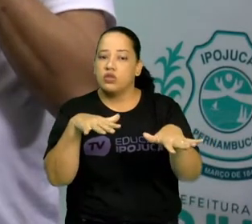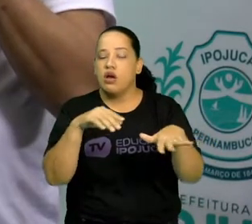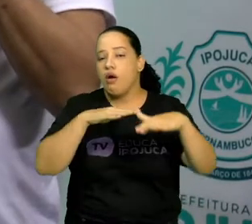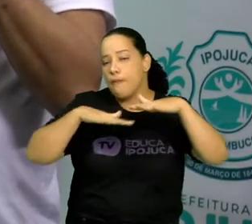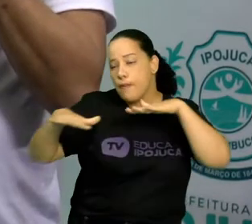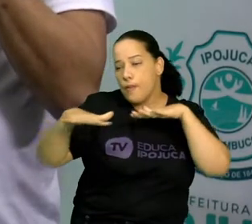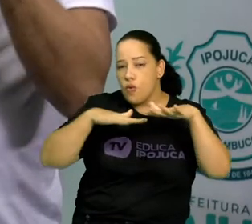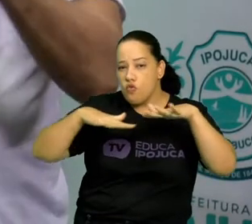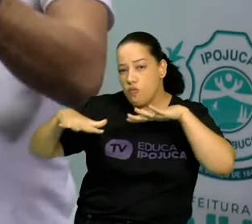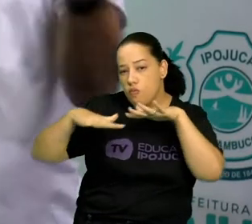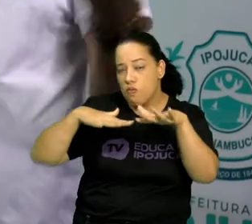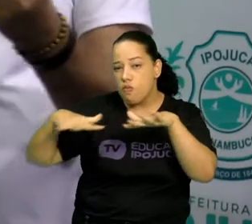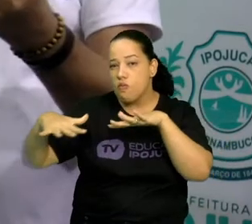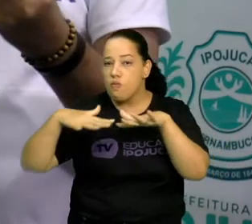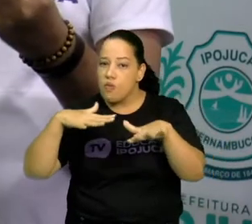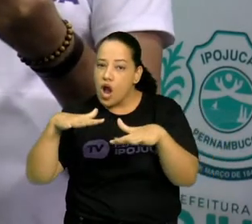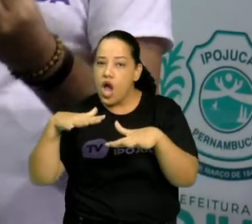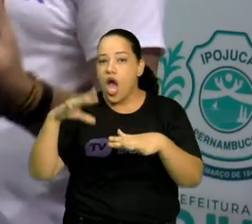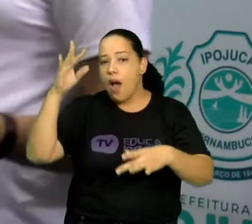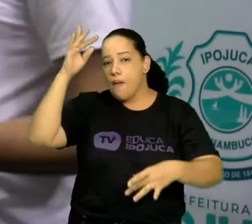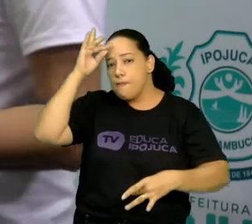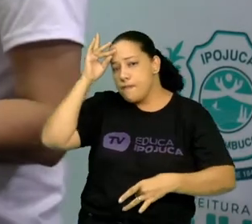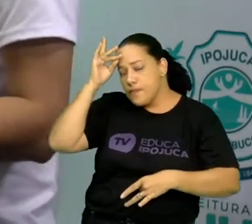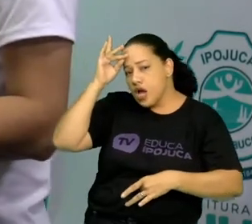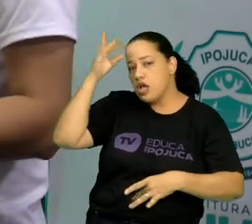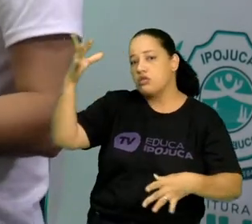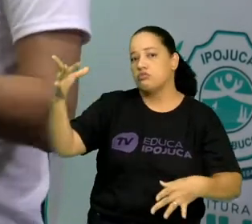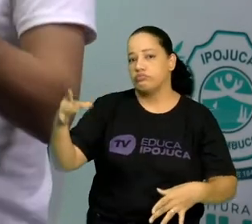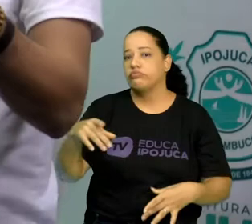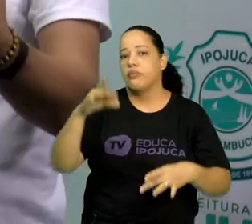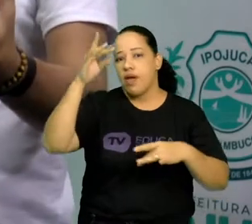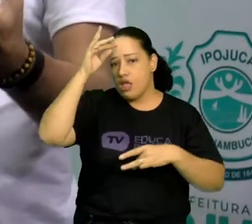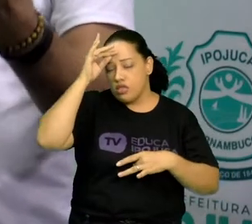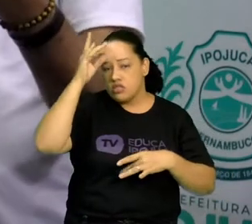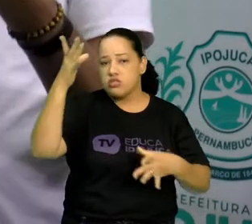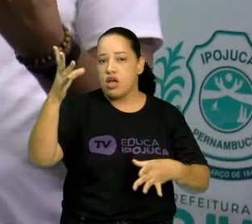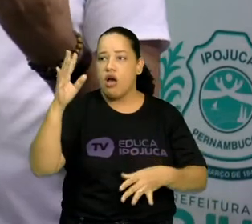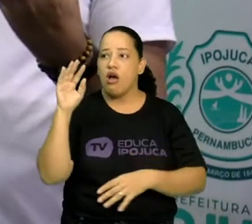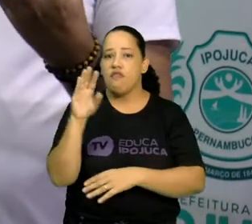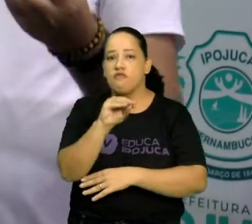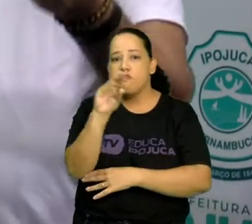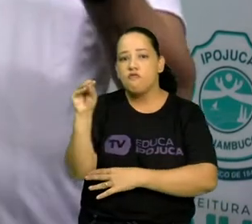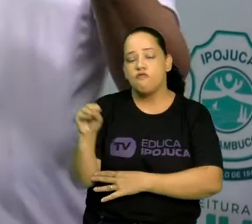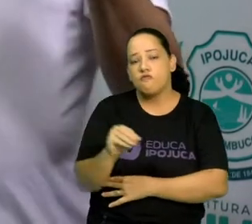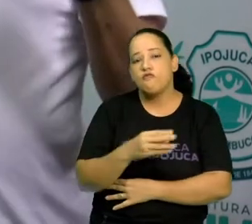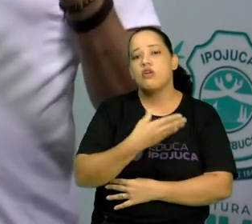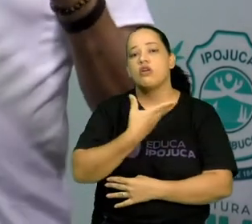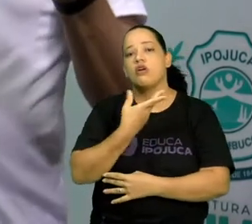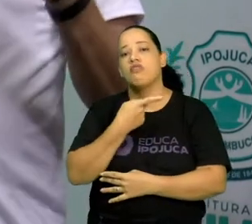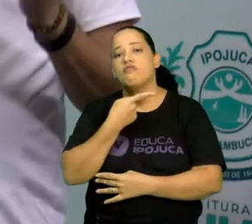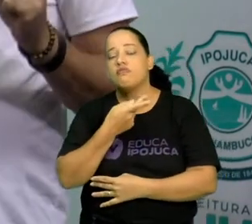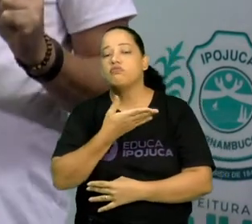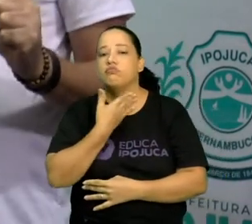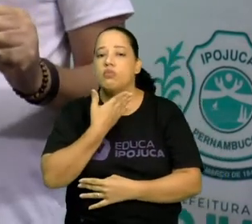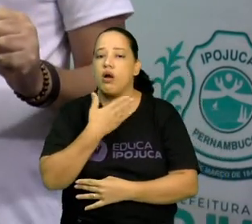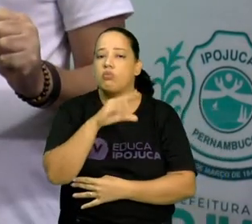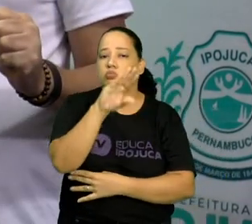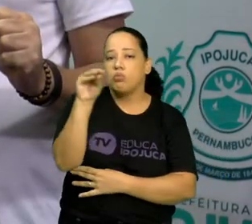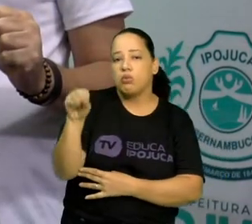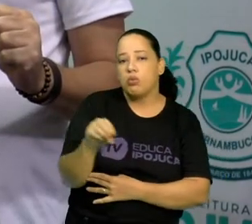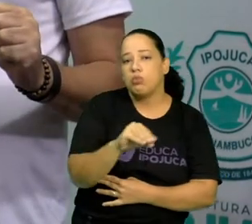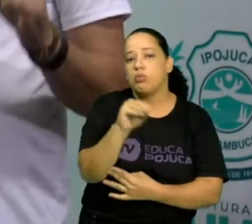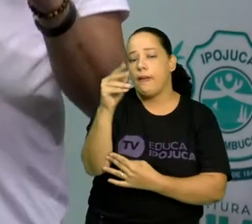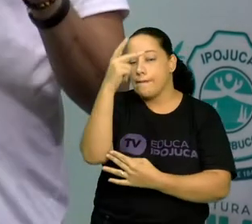perfeição da interpretação que vai rebater exatamente na qualidade vocal do ator